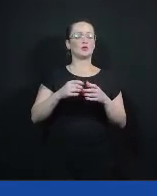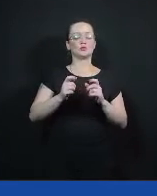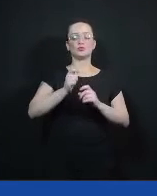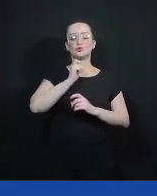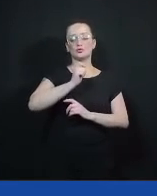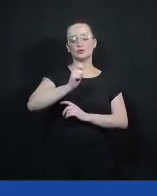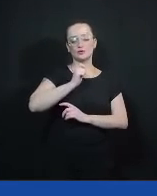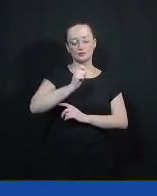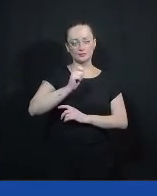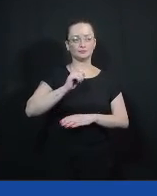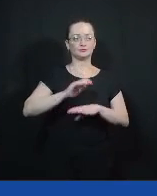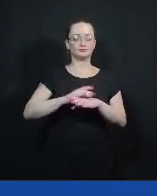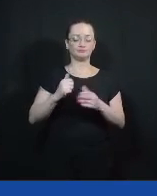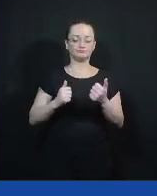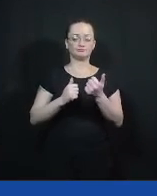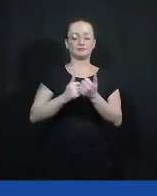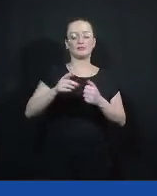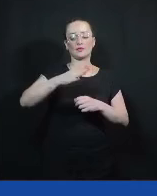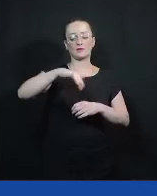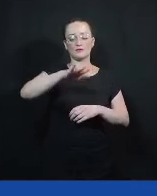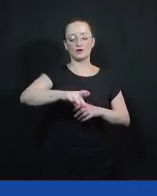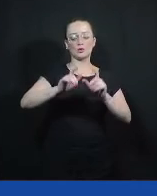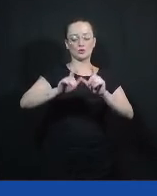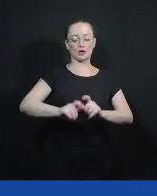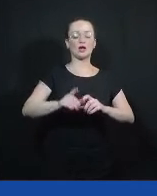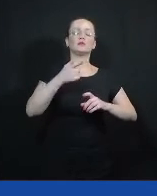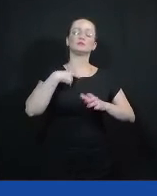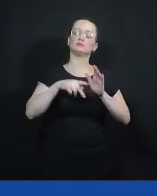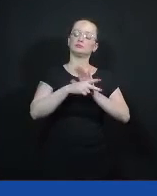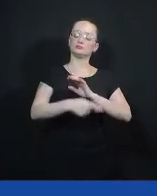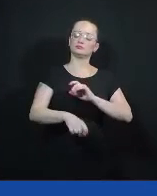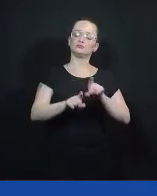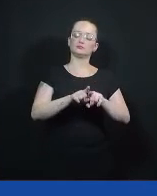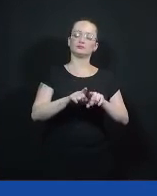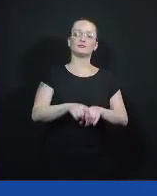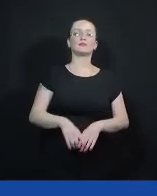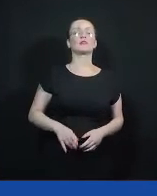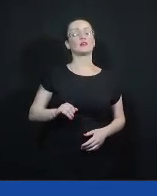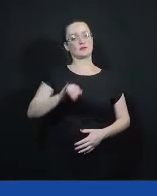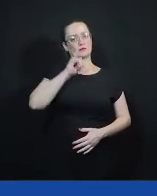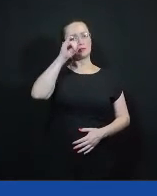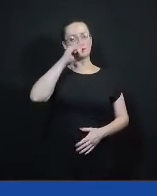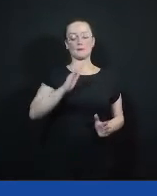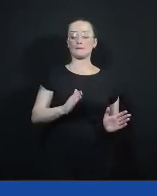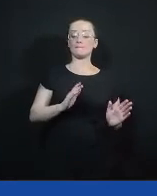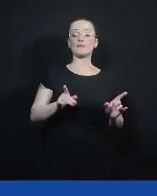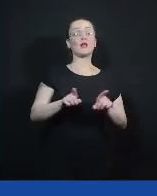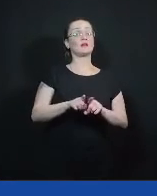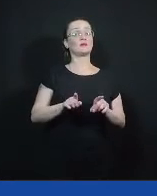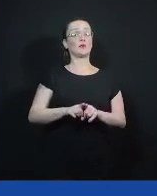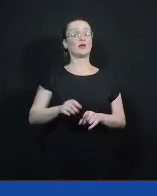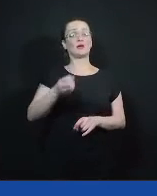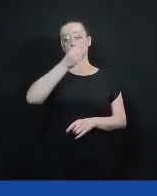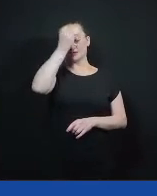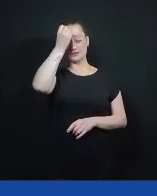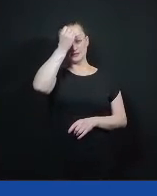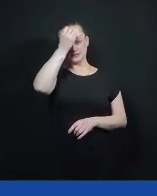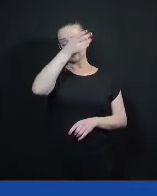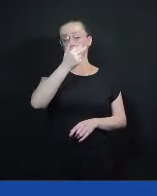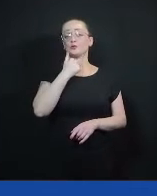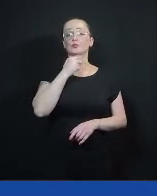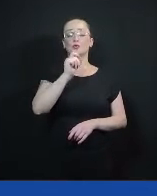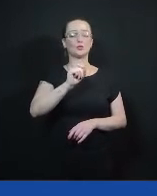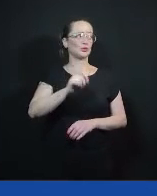jornalismo ali, de cobertura local, e isso acaba sendo bastante importante. Por outro lado, a gente não pode esquecer que